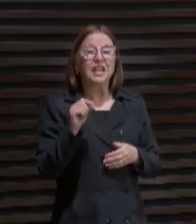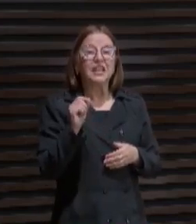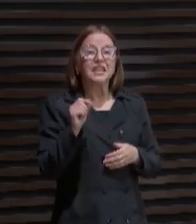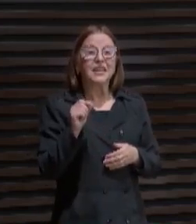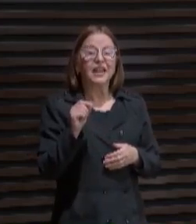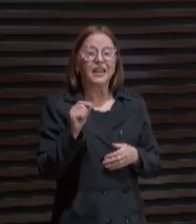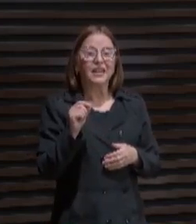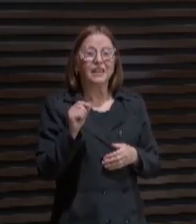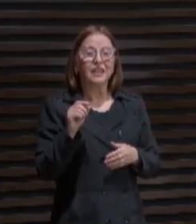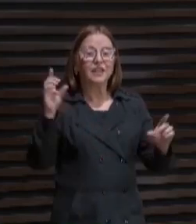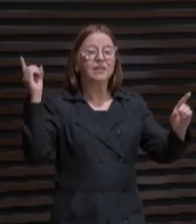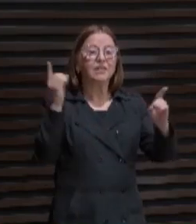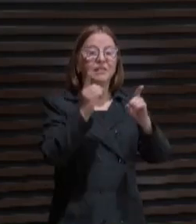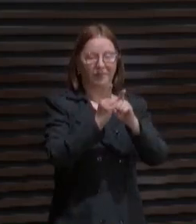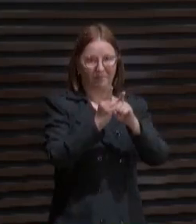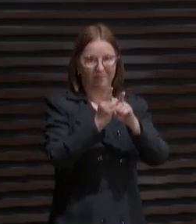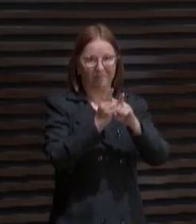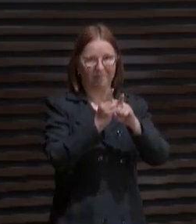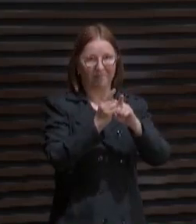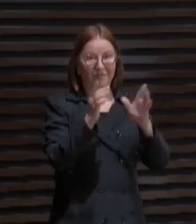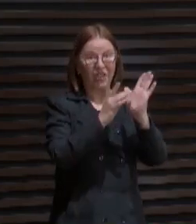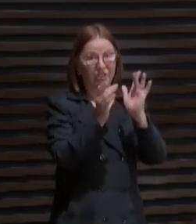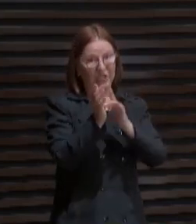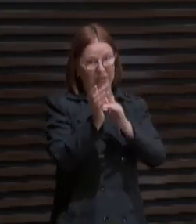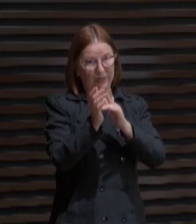vai até Maria Madalena no túmulo,